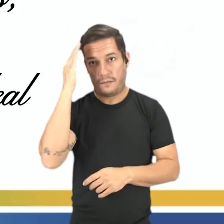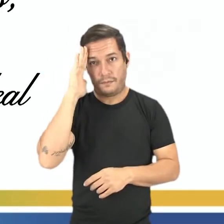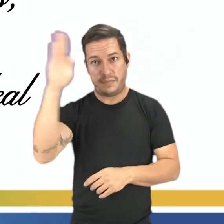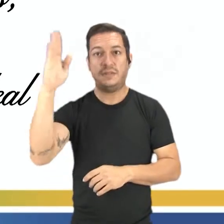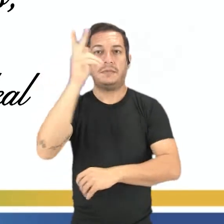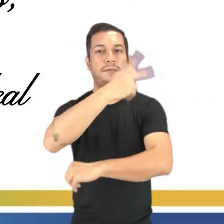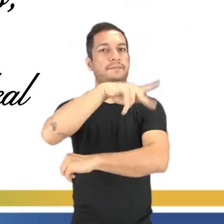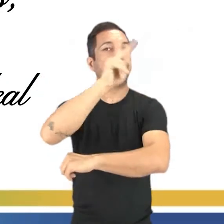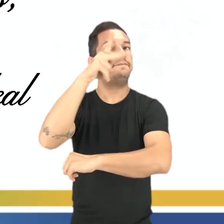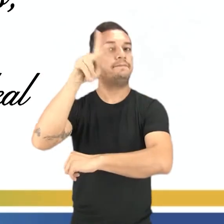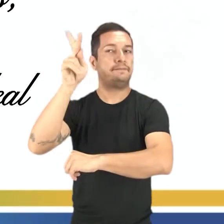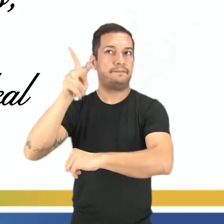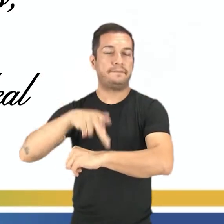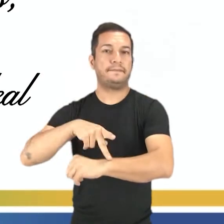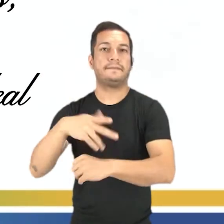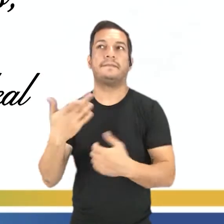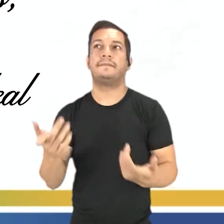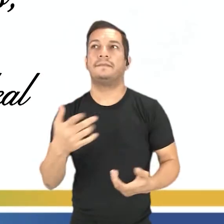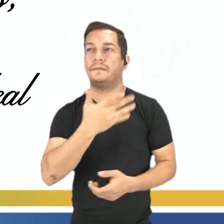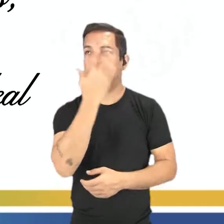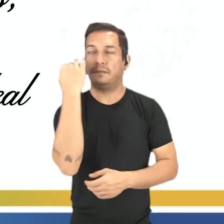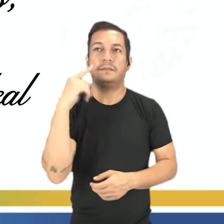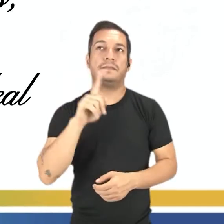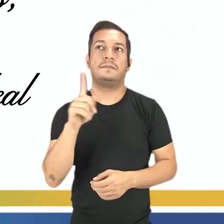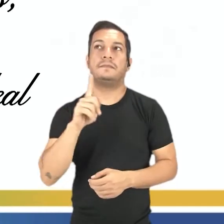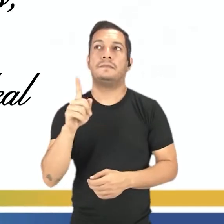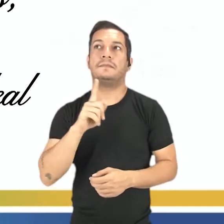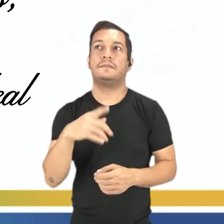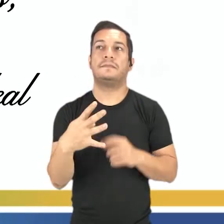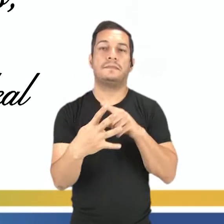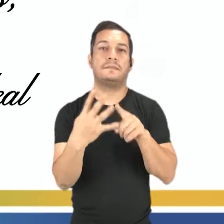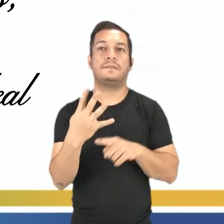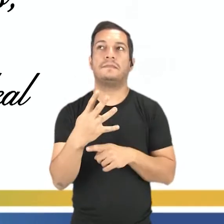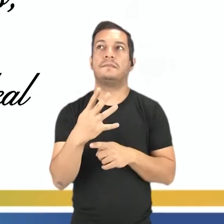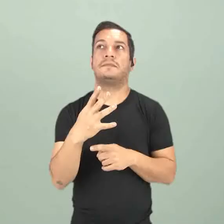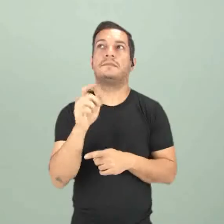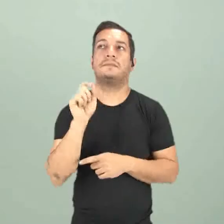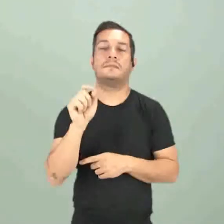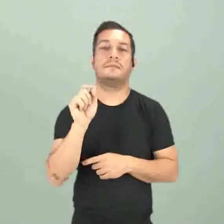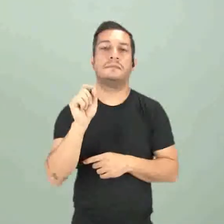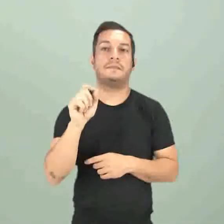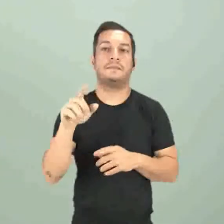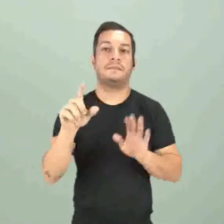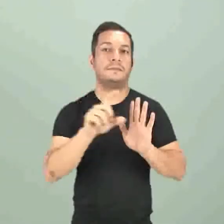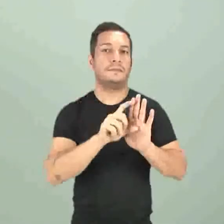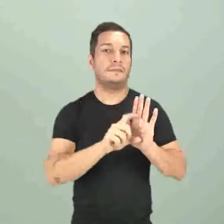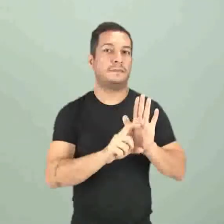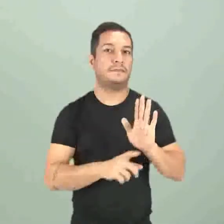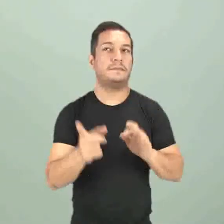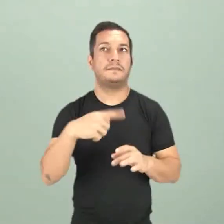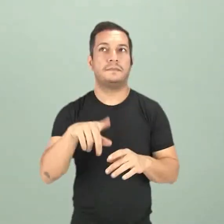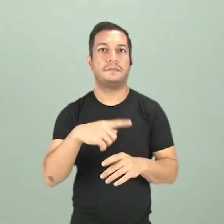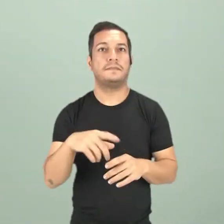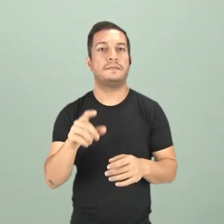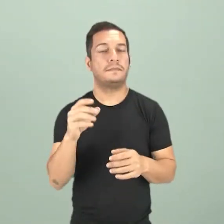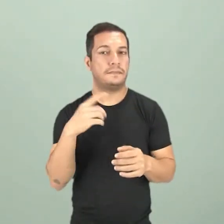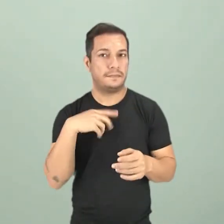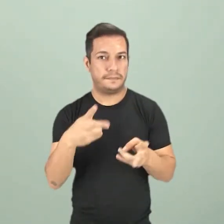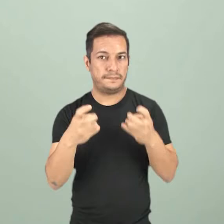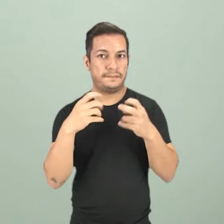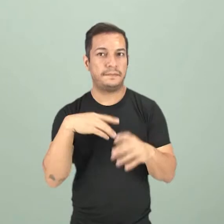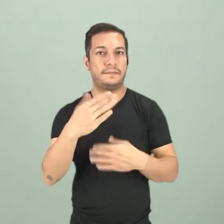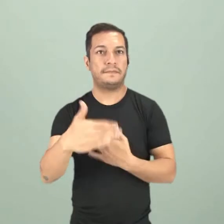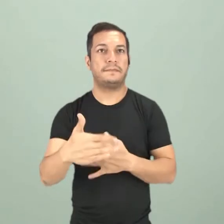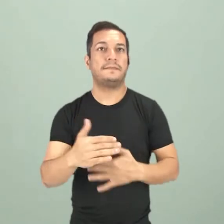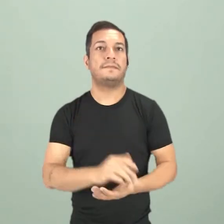do parnasianismo. Então não se esqueçam desses 4 versinhos que certamente você irá gabaritar em muitas provas, tá